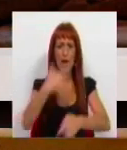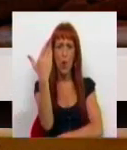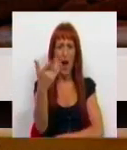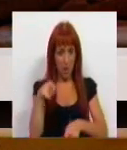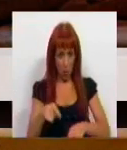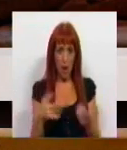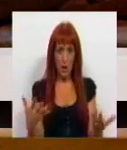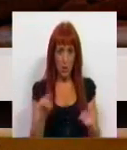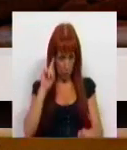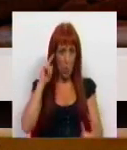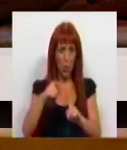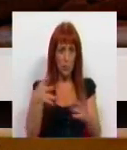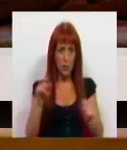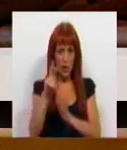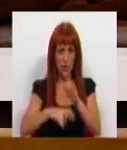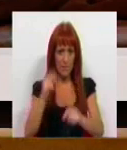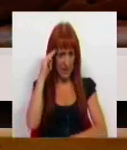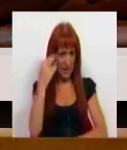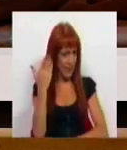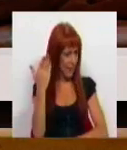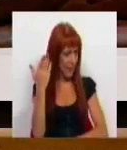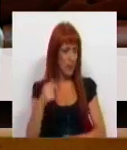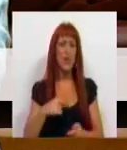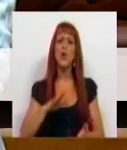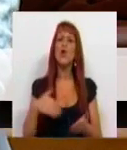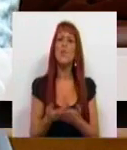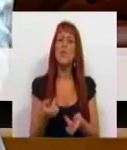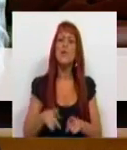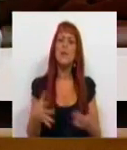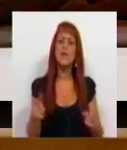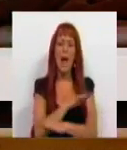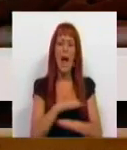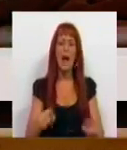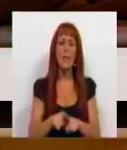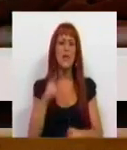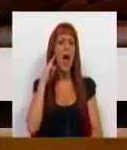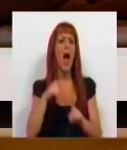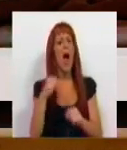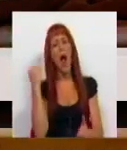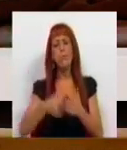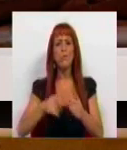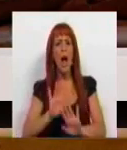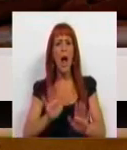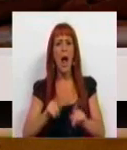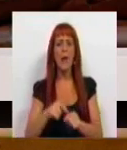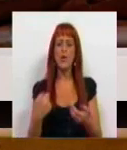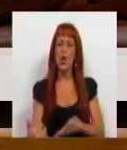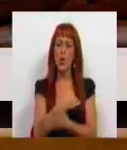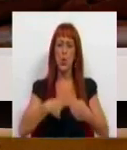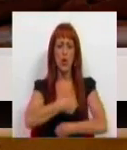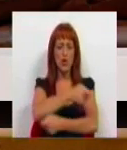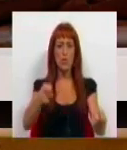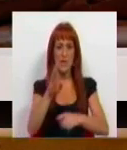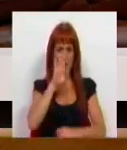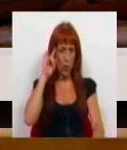Não era esse, afinal, o propósito do regime da Madeira? O que propomos ainda é acabar com as isenções de impostos sobre os lucros distribuídos.